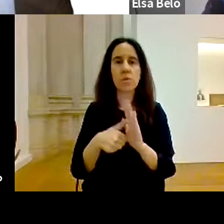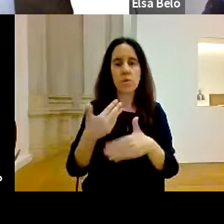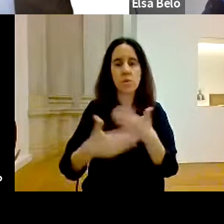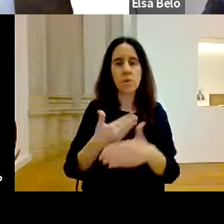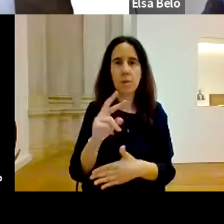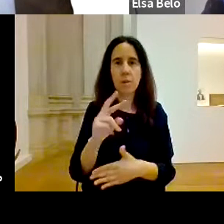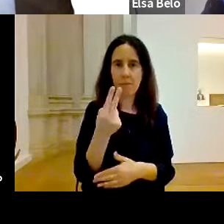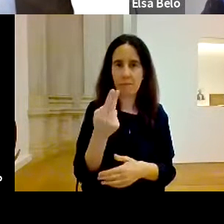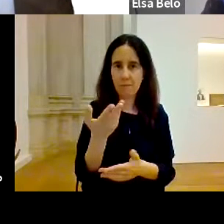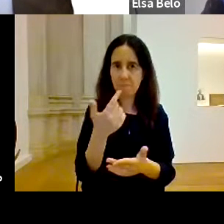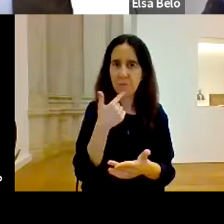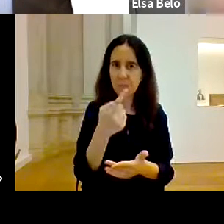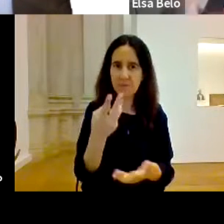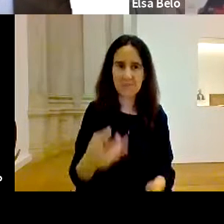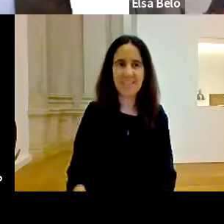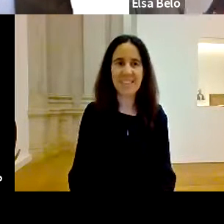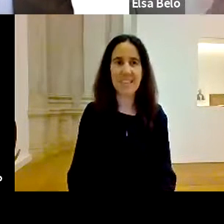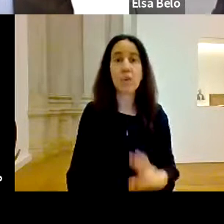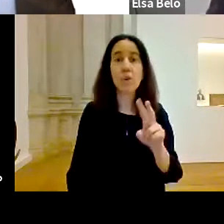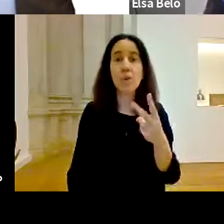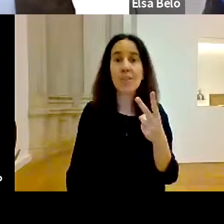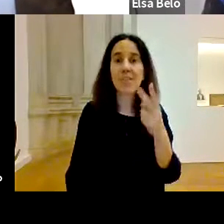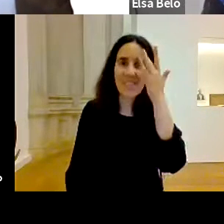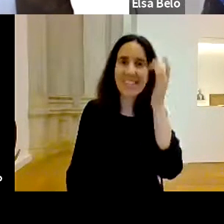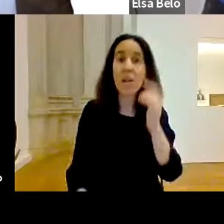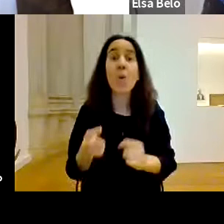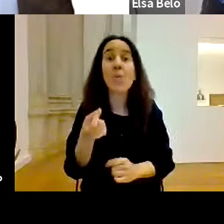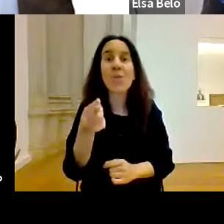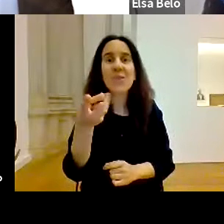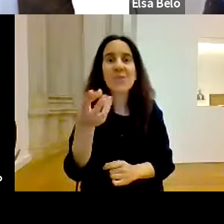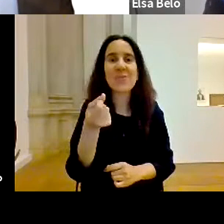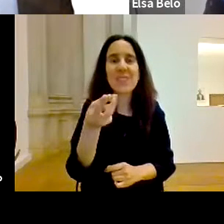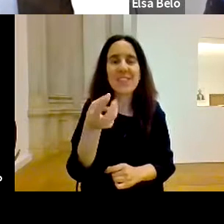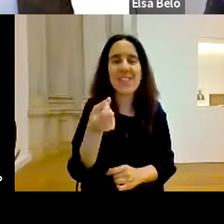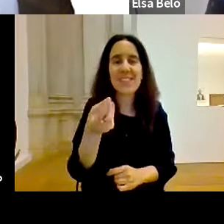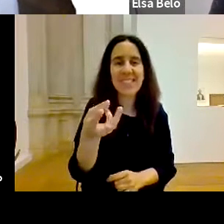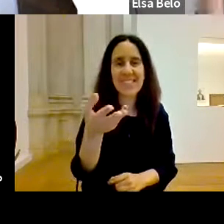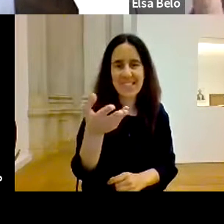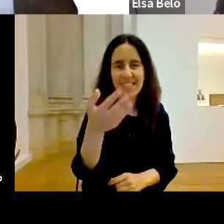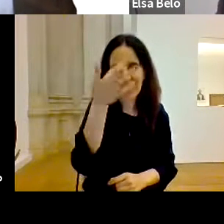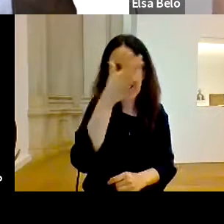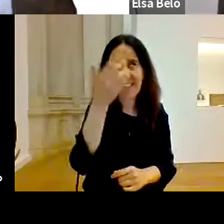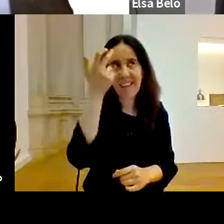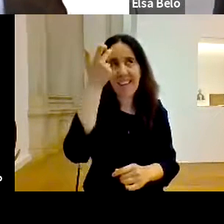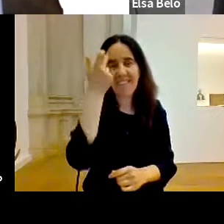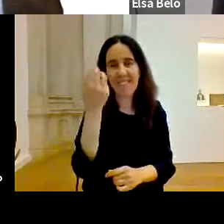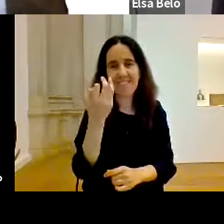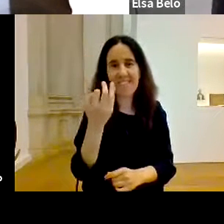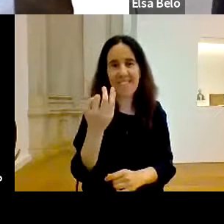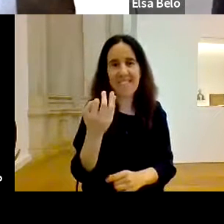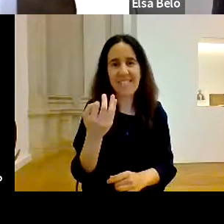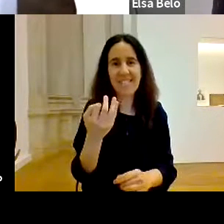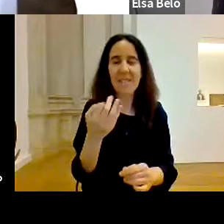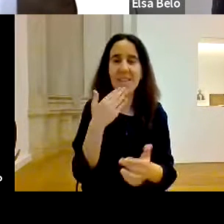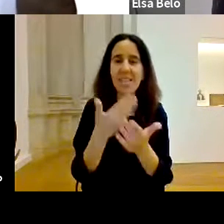apenas. Só 2 não é fácil. De muitas, exato. De muitas que vos vêm à cabeça, mas para